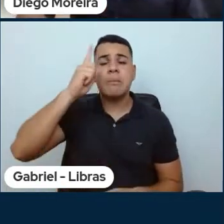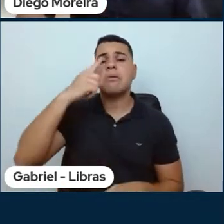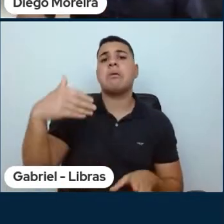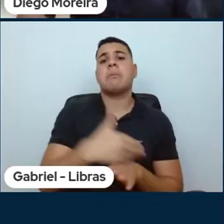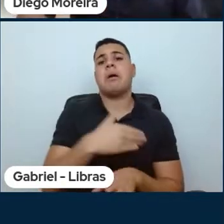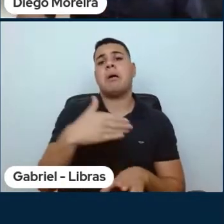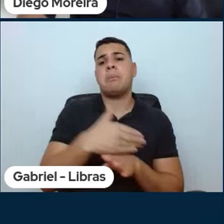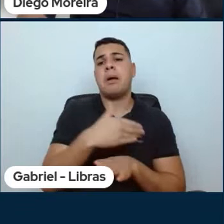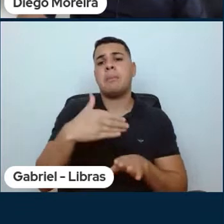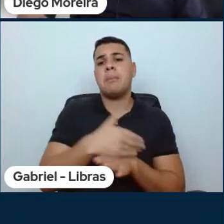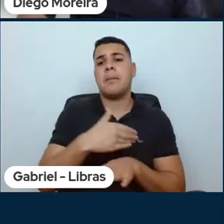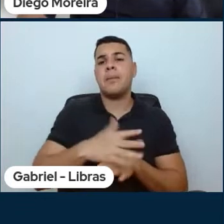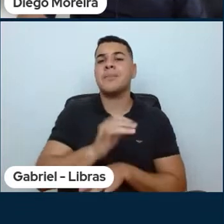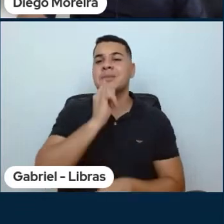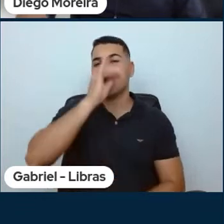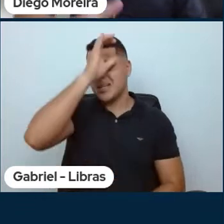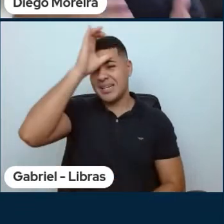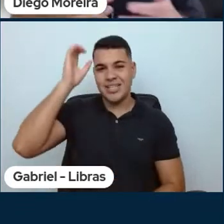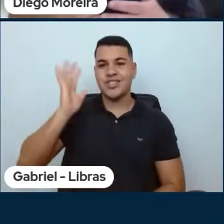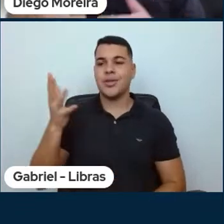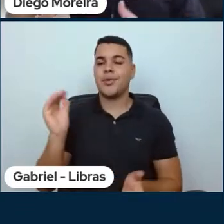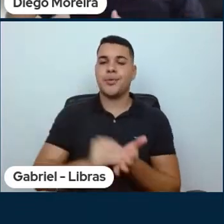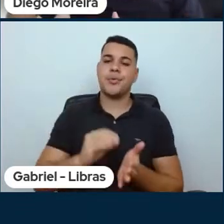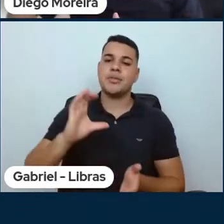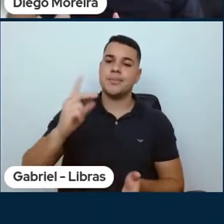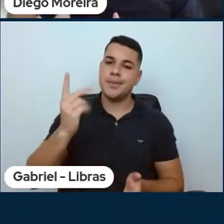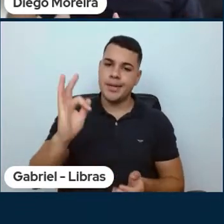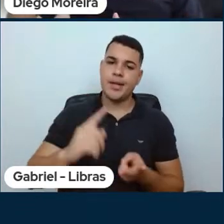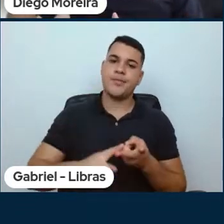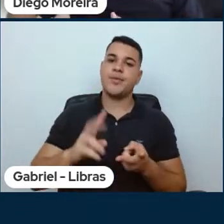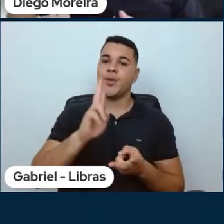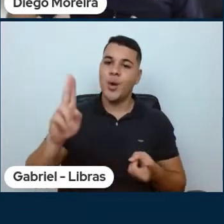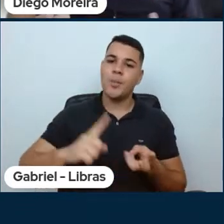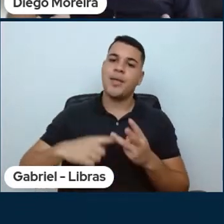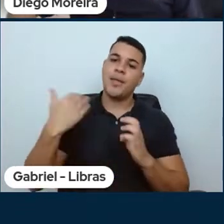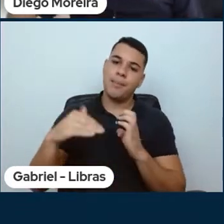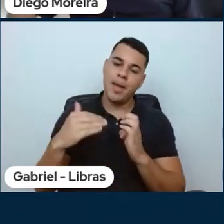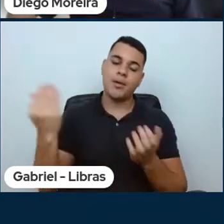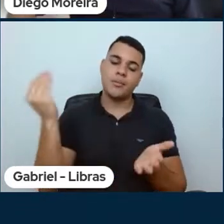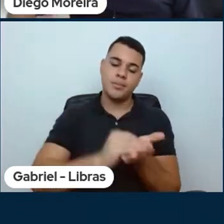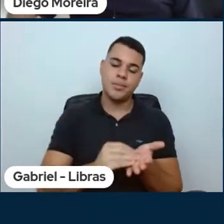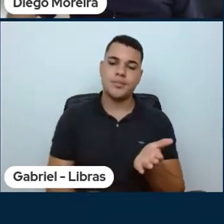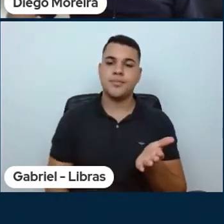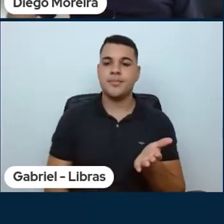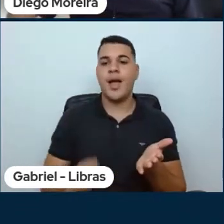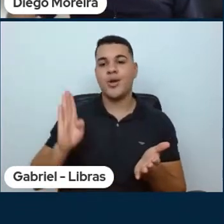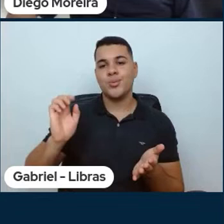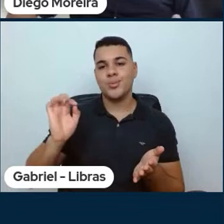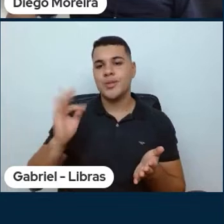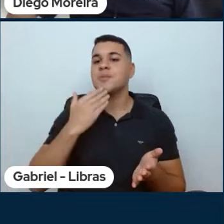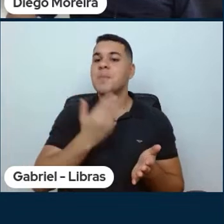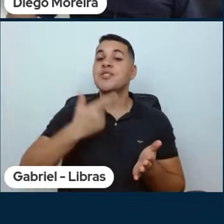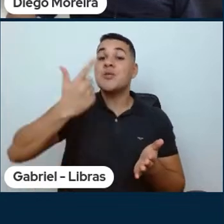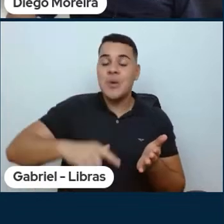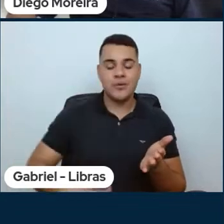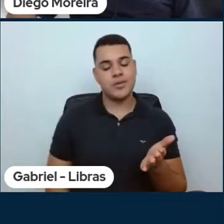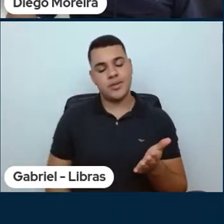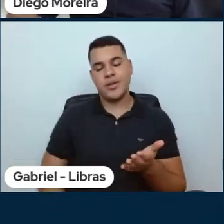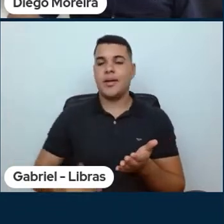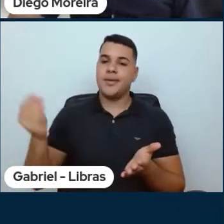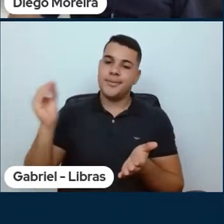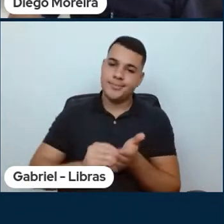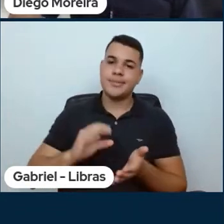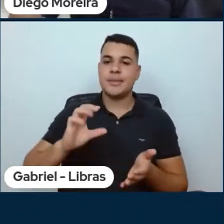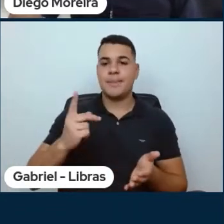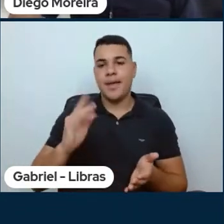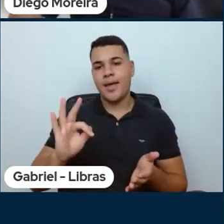alguns dados preliminares, estou tendo que passar novamente. Isso acaba sendo muito mais ágil, muito mais eficaz,